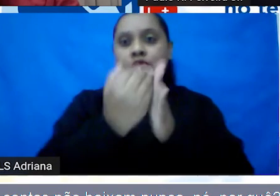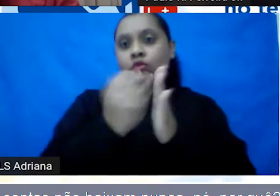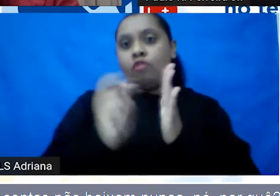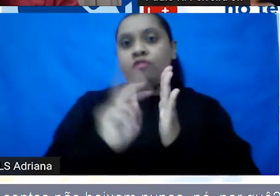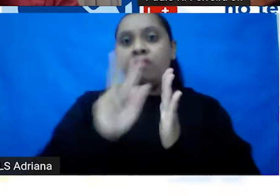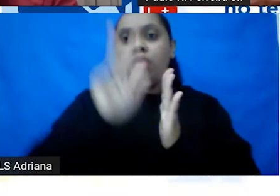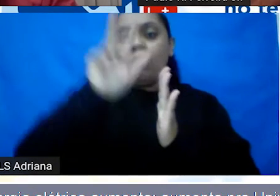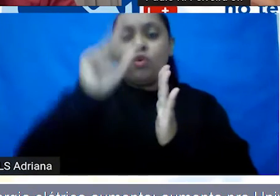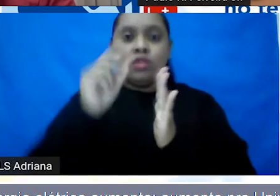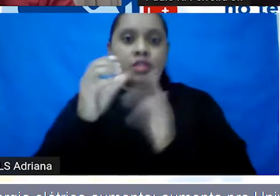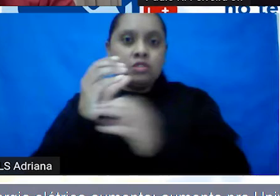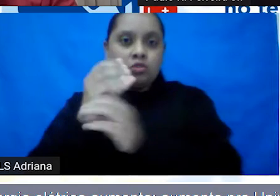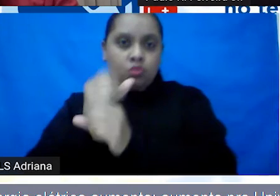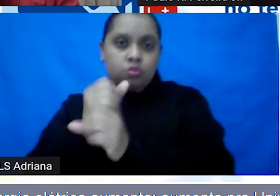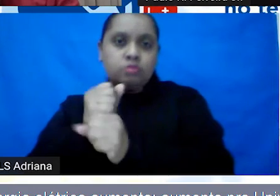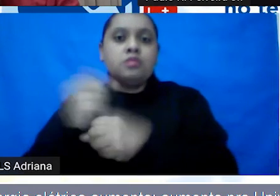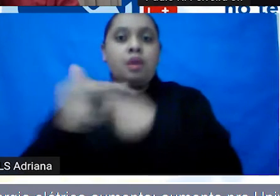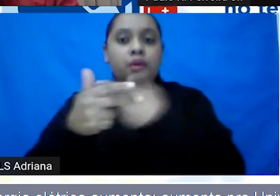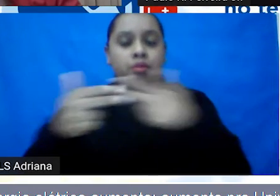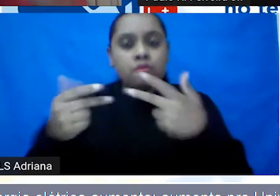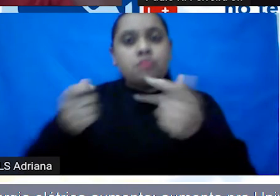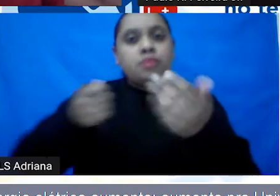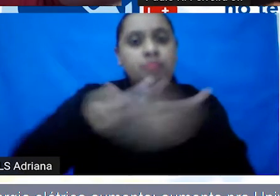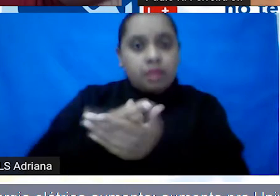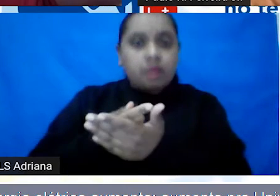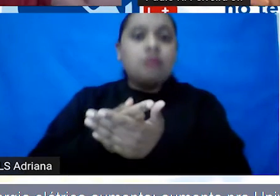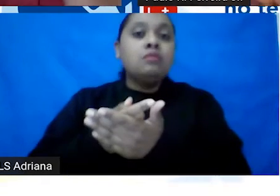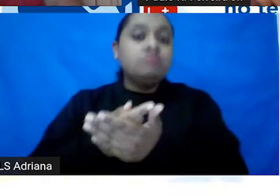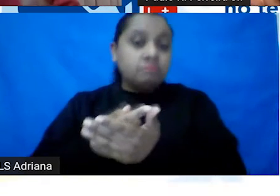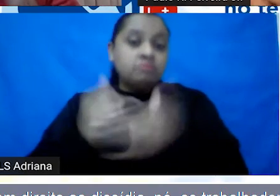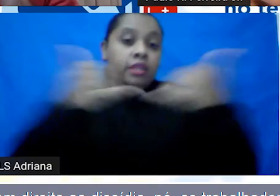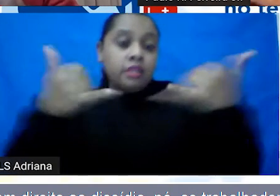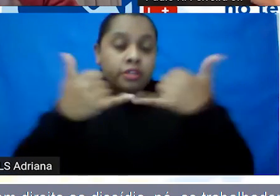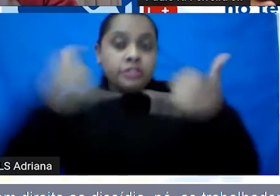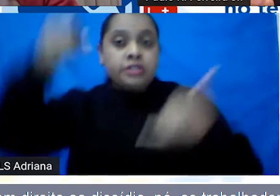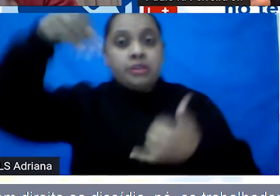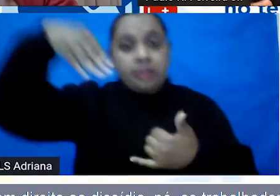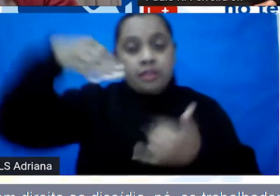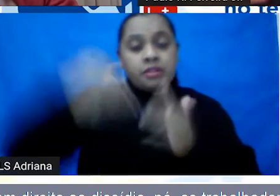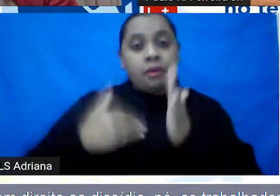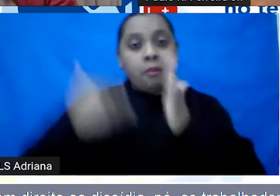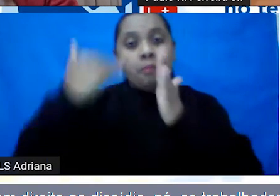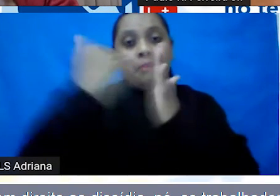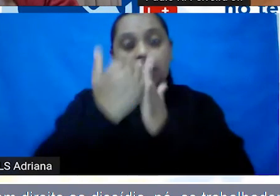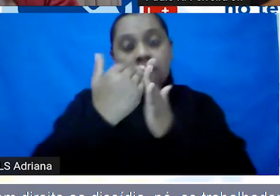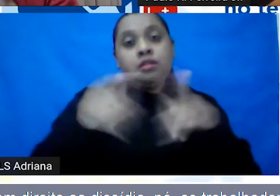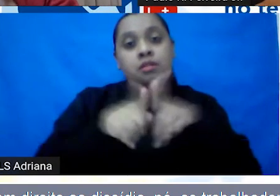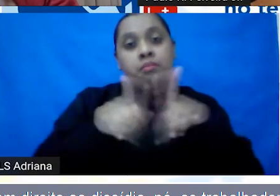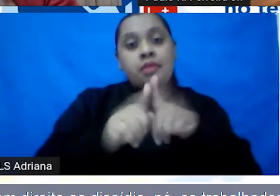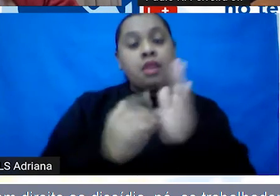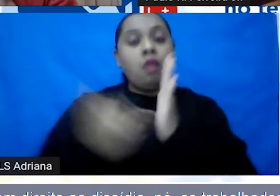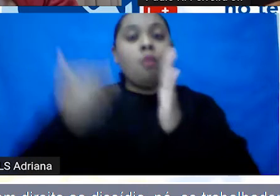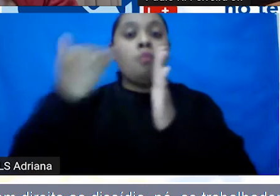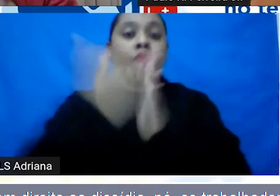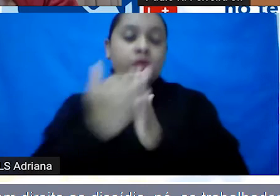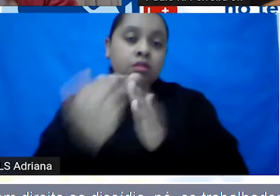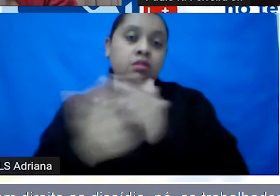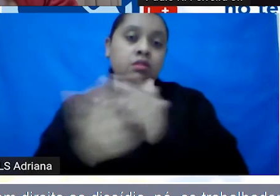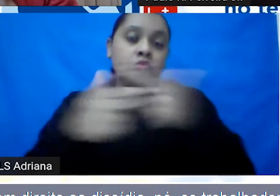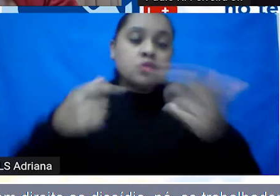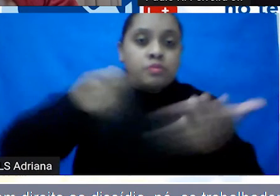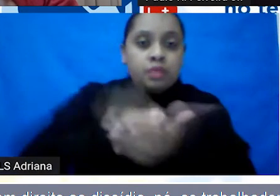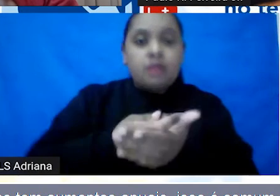baixou nunca né porque porque a energia elétrica aumenta aumenta para Universidade os os trabalhadores eles têm direito ao dissídio